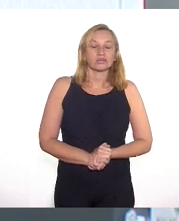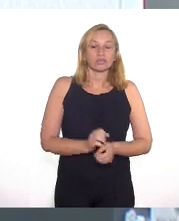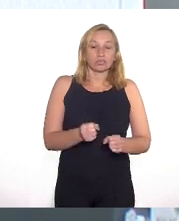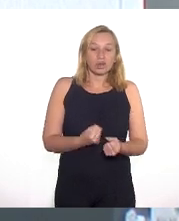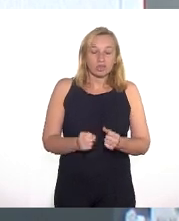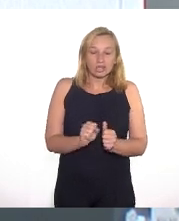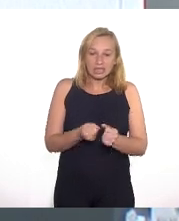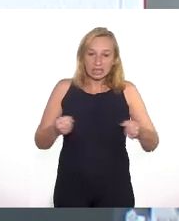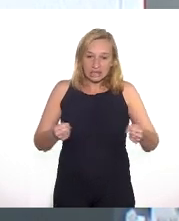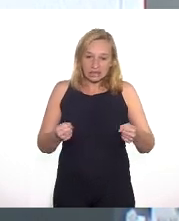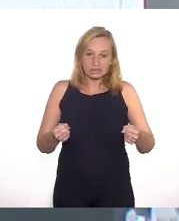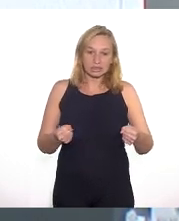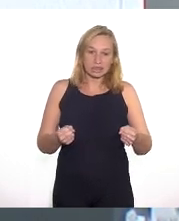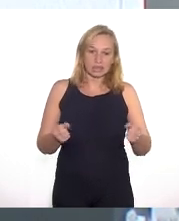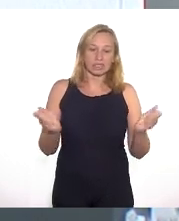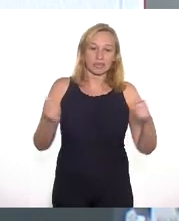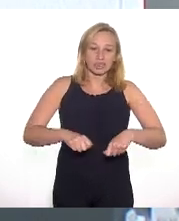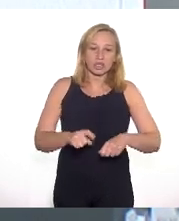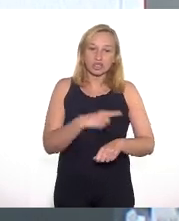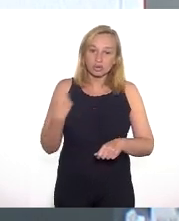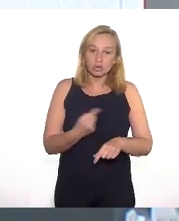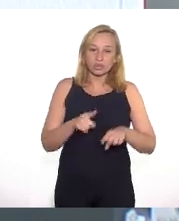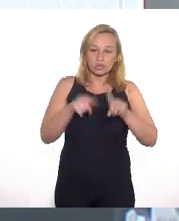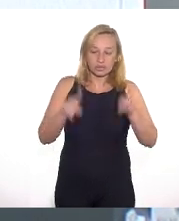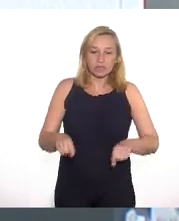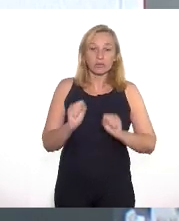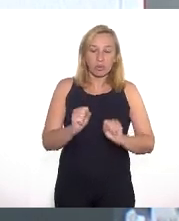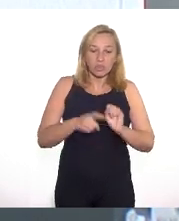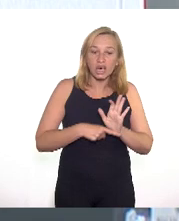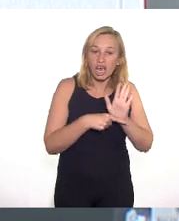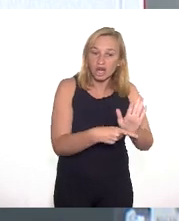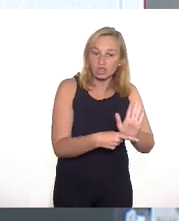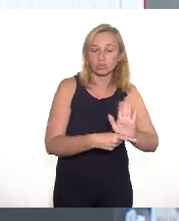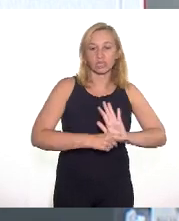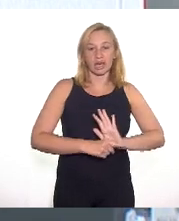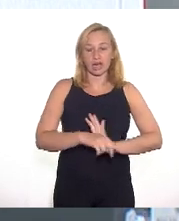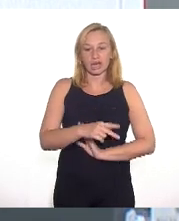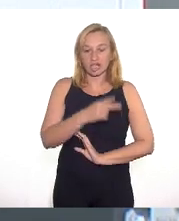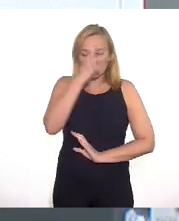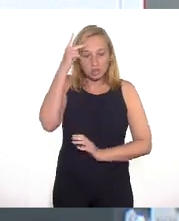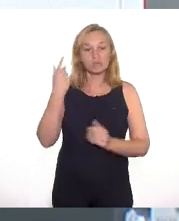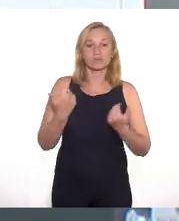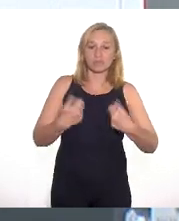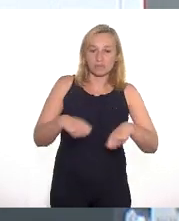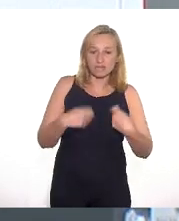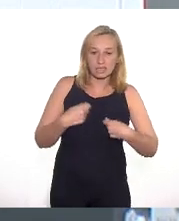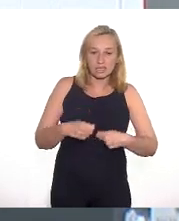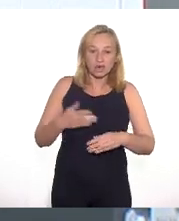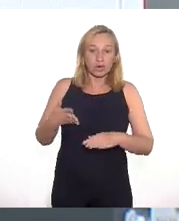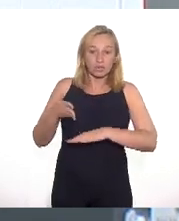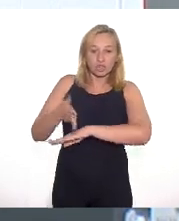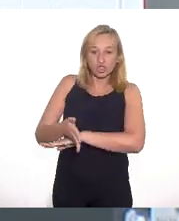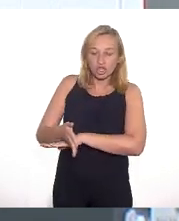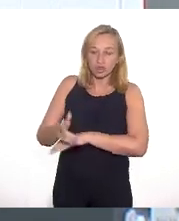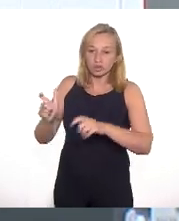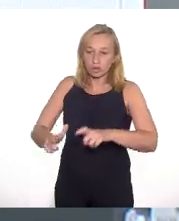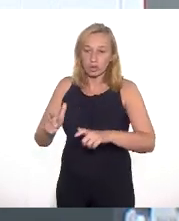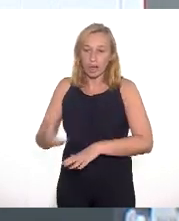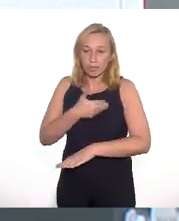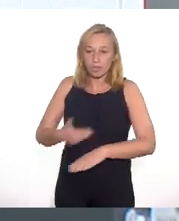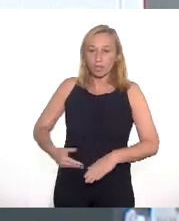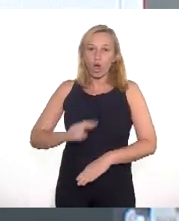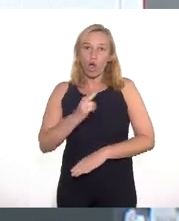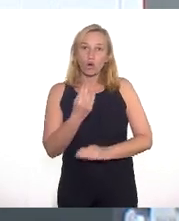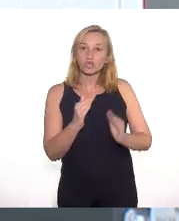capacitação para que os nossos servidores possam atender os beneficiados. Quando eles cheguem nos equipamentos públicos ou nas